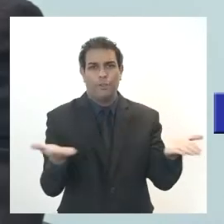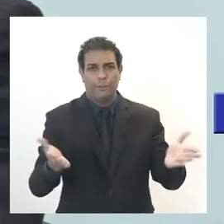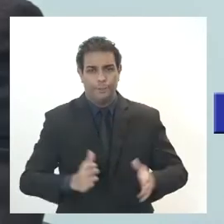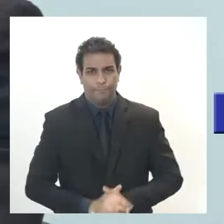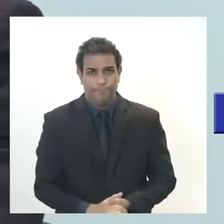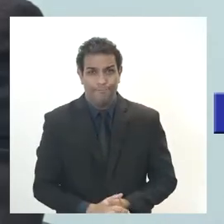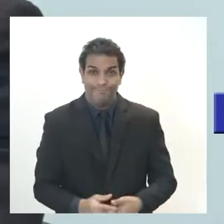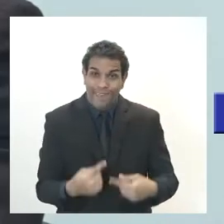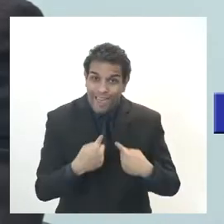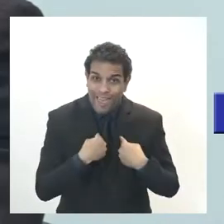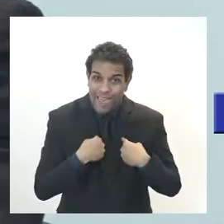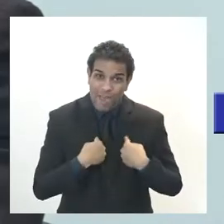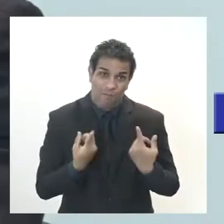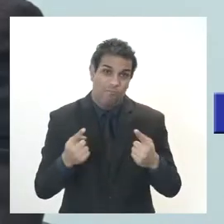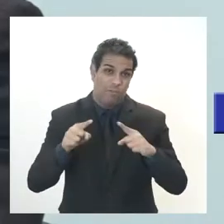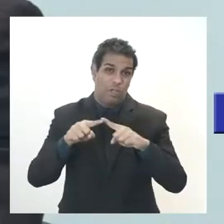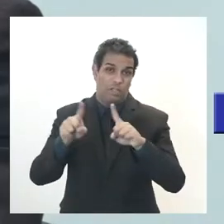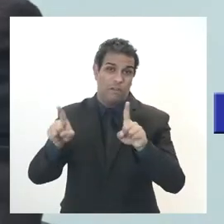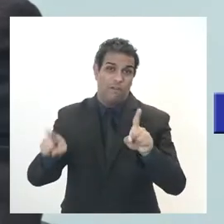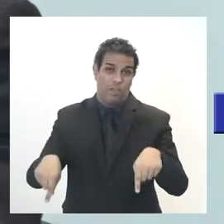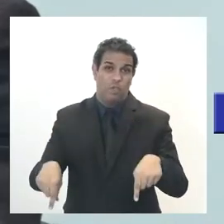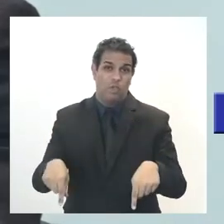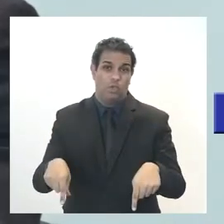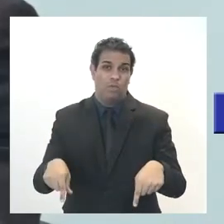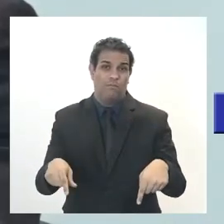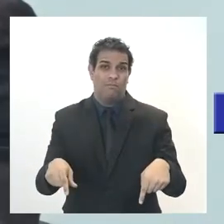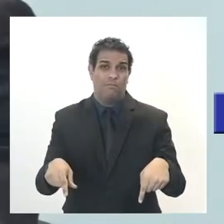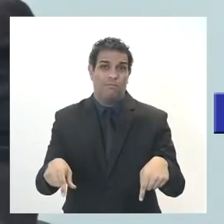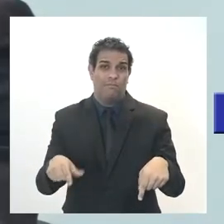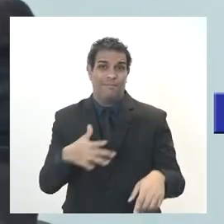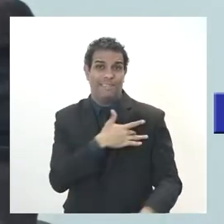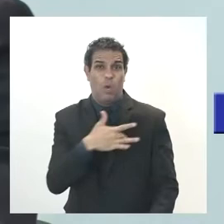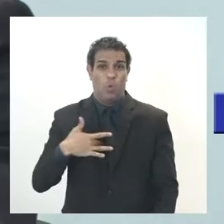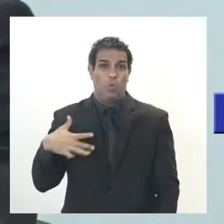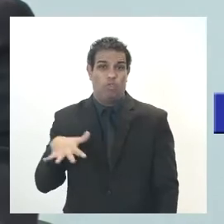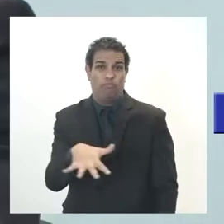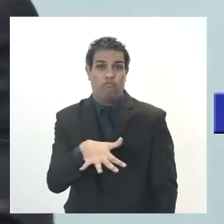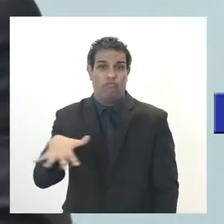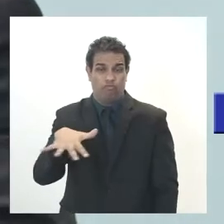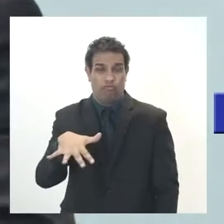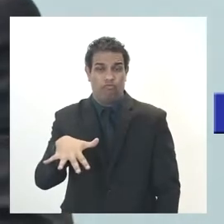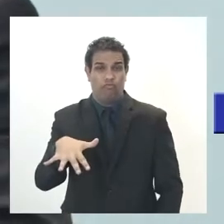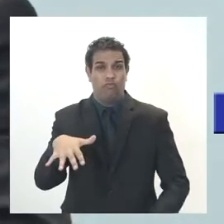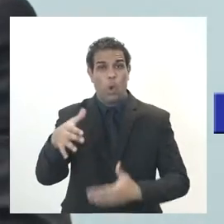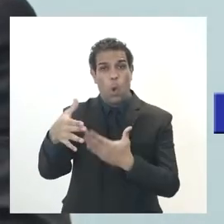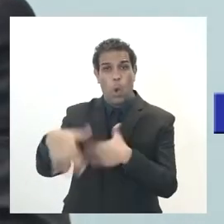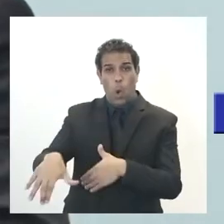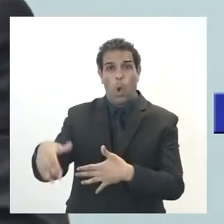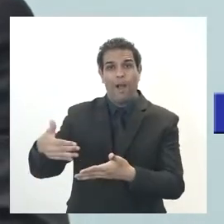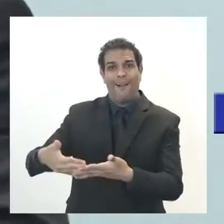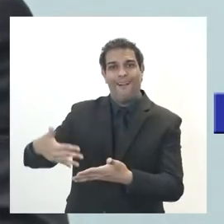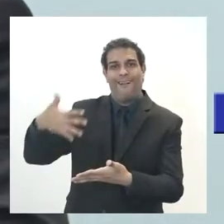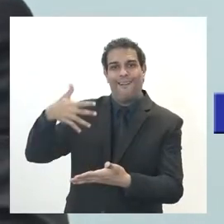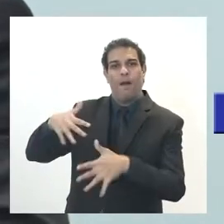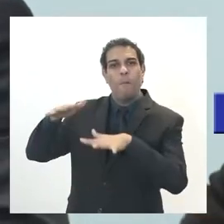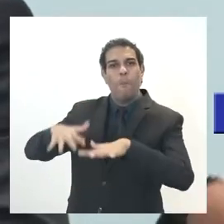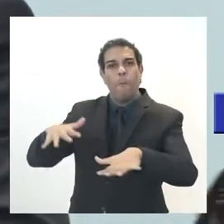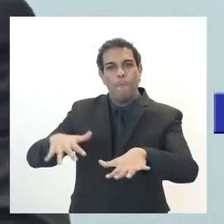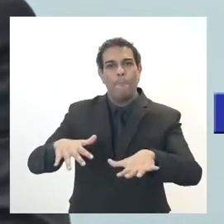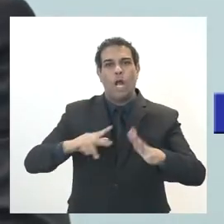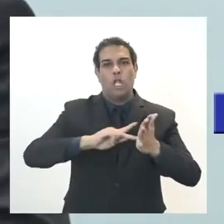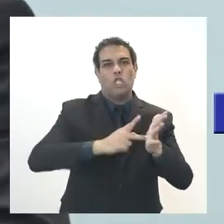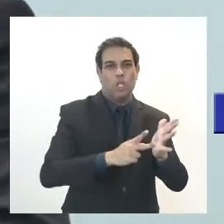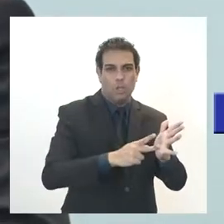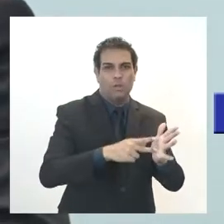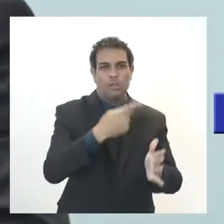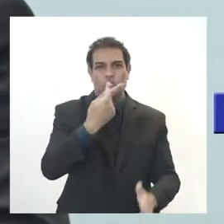eu sou servidora pública também da área da saúde e vim do movimento sindical sou servidora